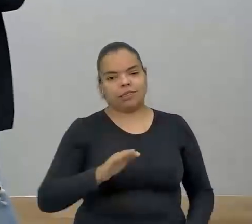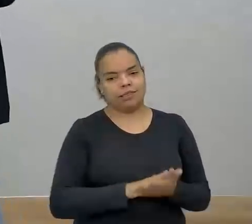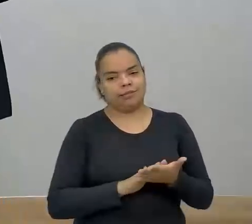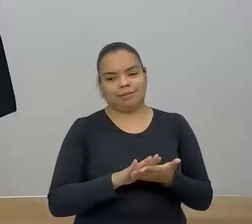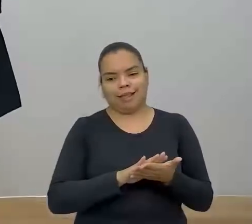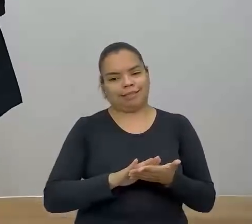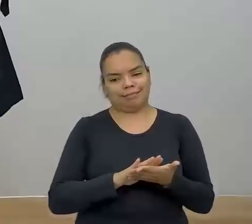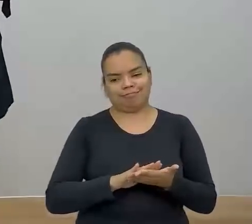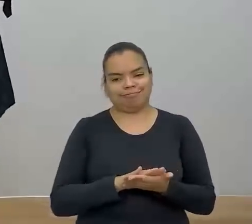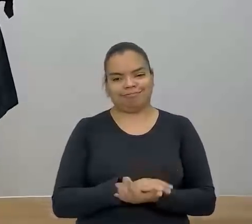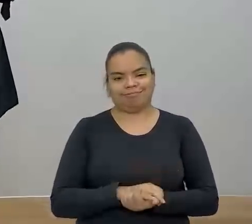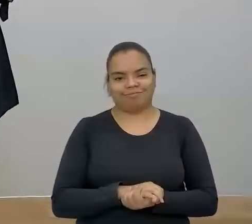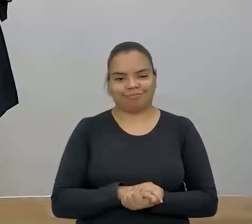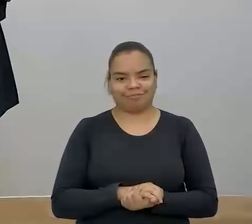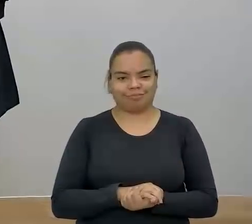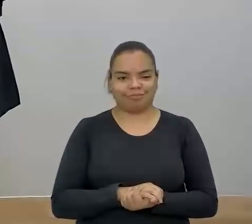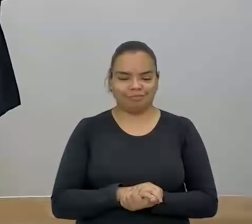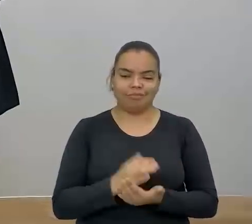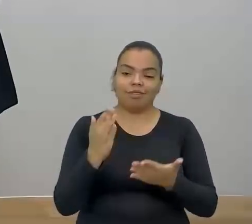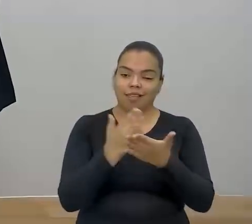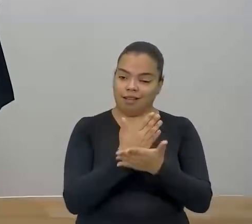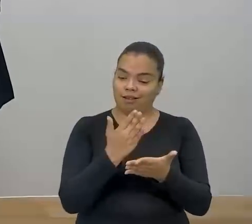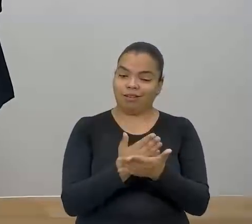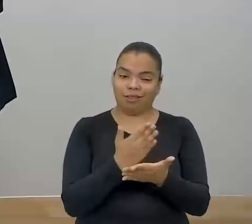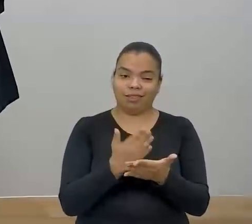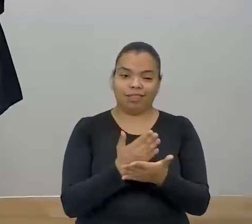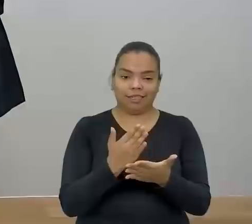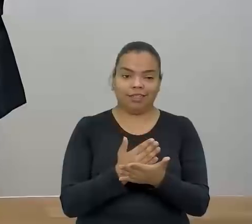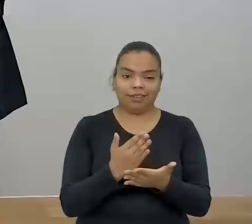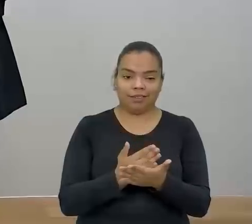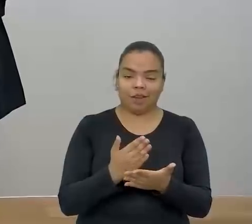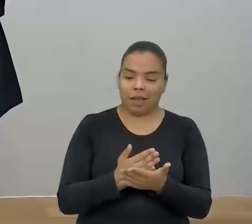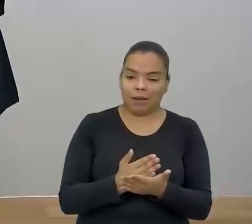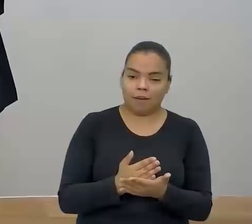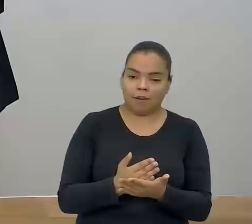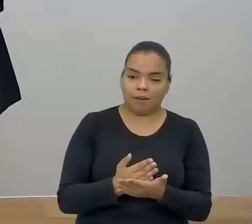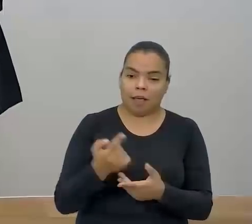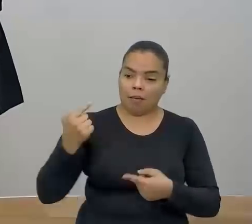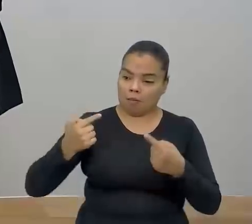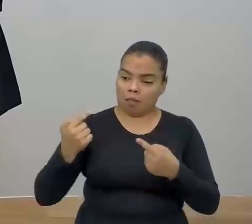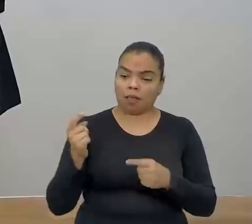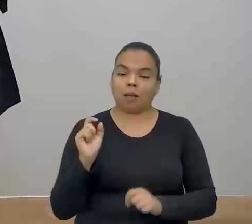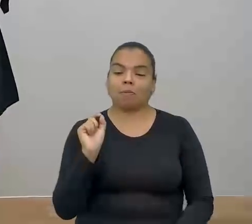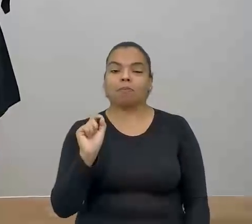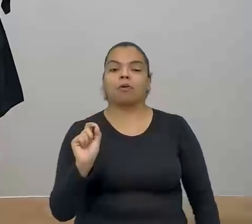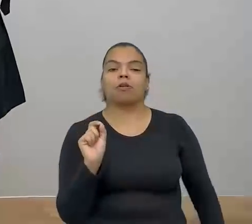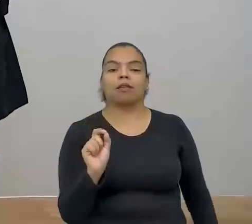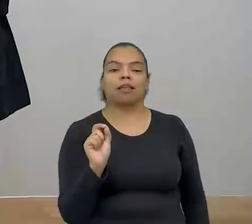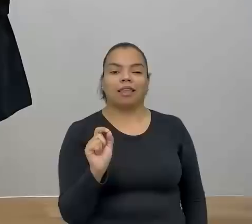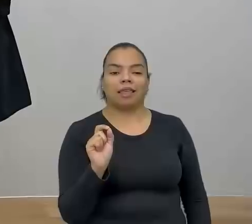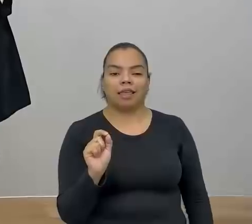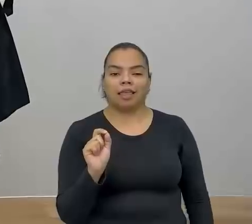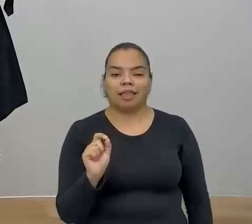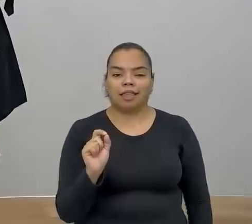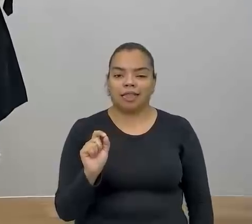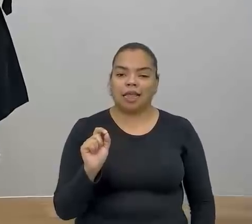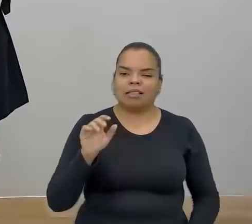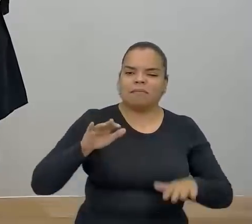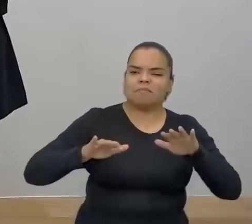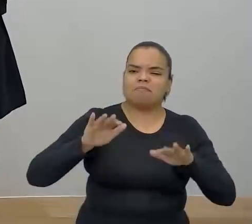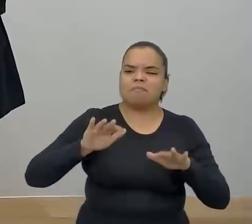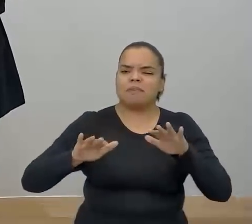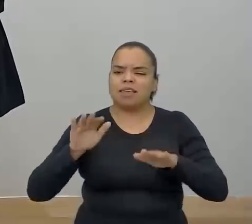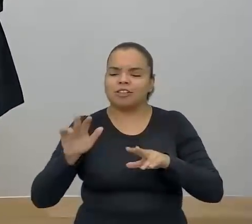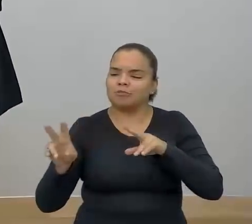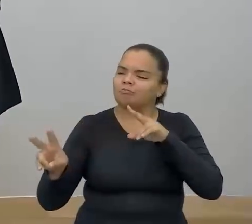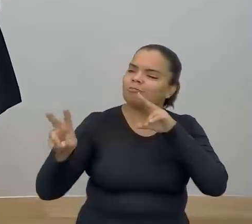Silvana? Isso. E o livro, essa obra, ela é polêmica exatamente por isso, porque a gente sabe que depende da interpretação